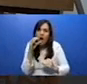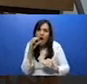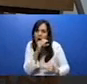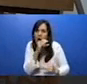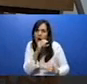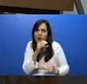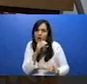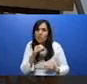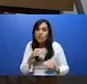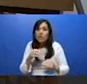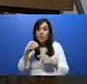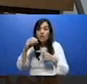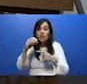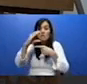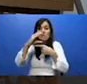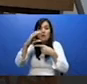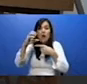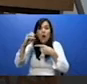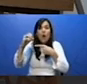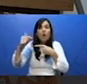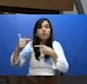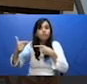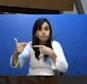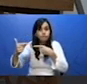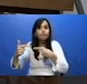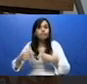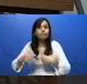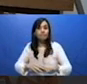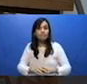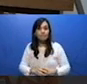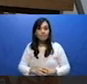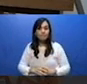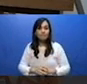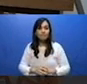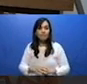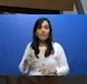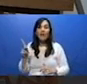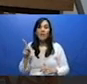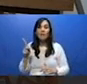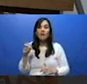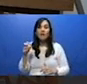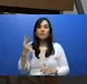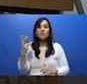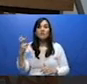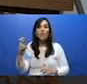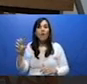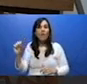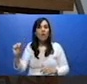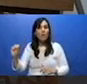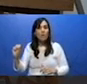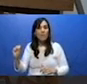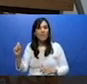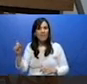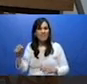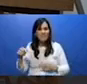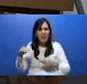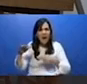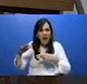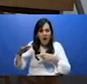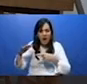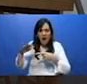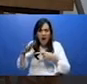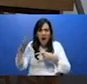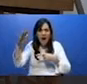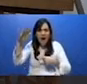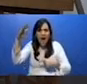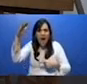gás carbônico, tá? Isso que nós estamos falando é na página 258. E esse gás carbônico foi responsável